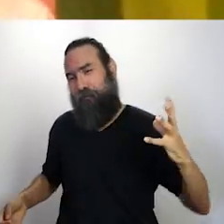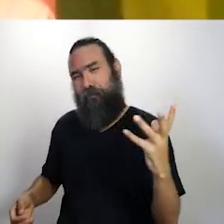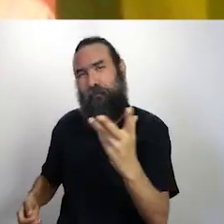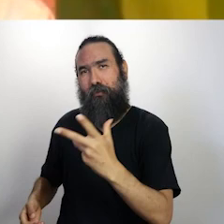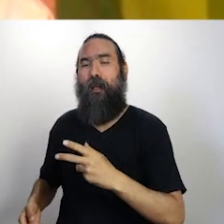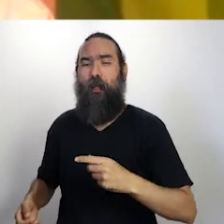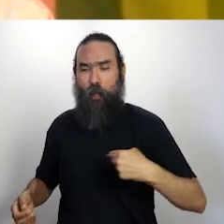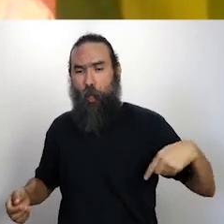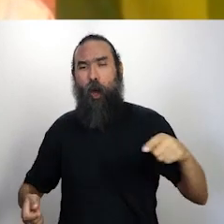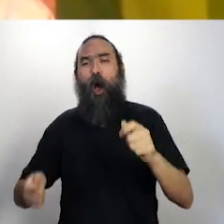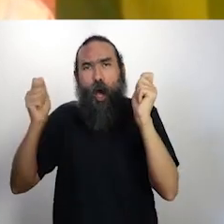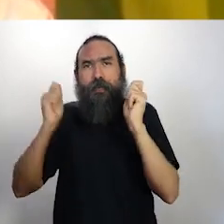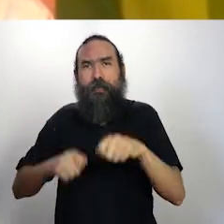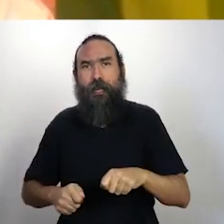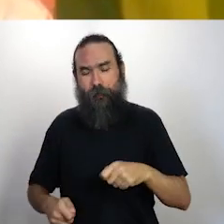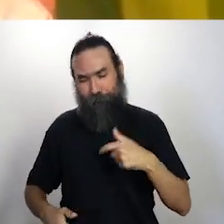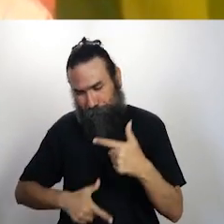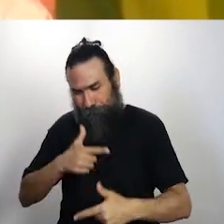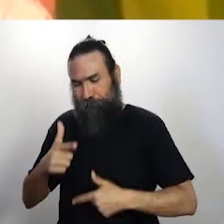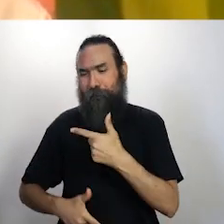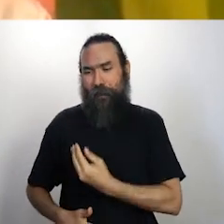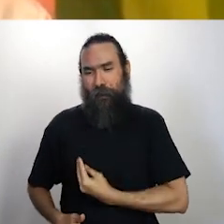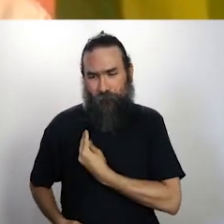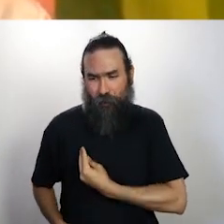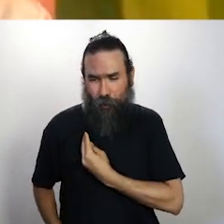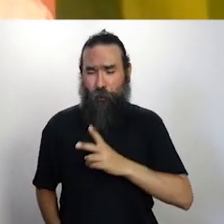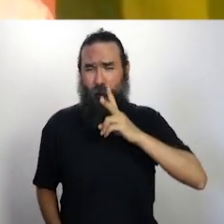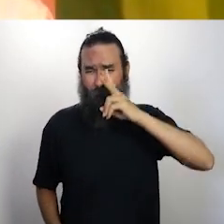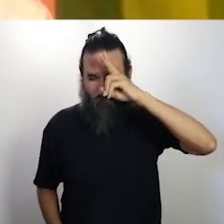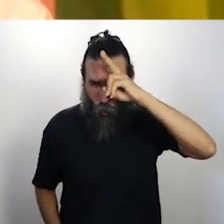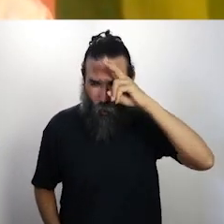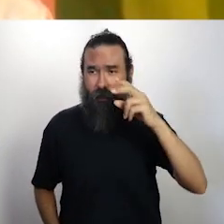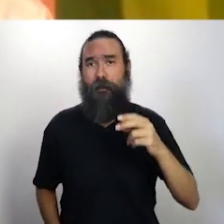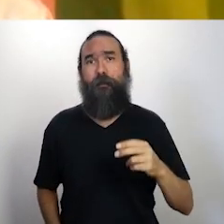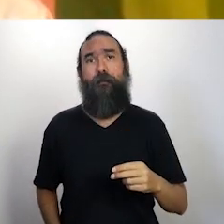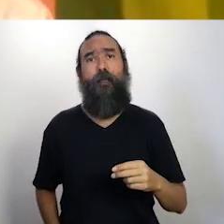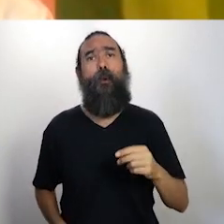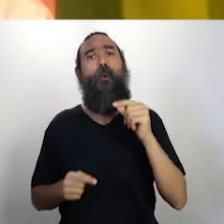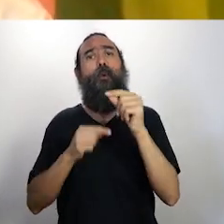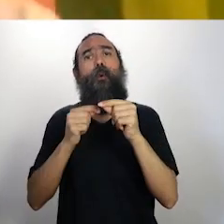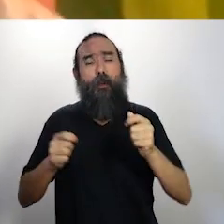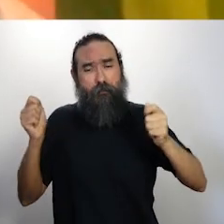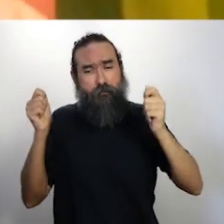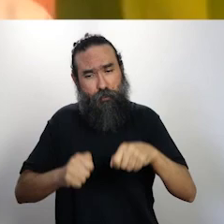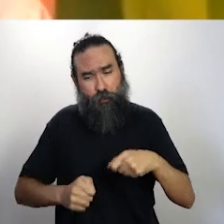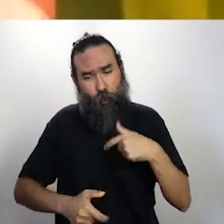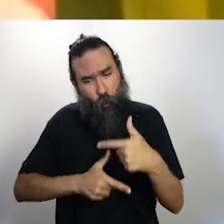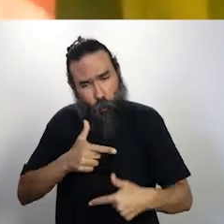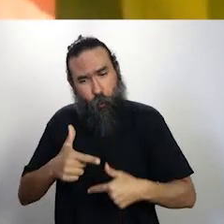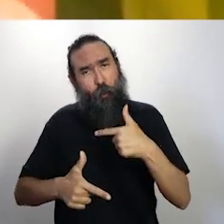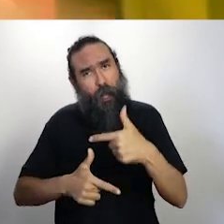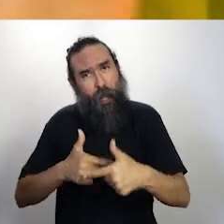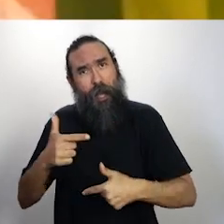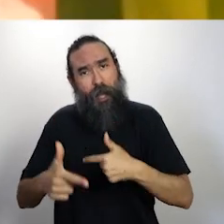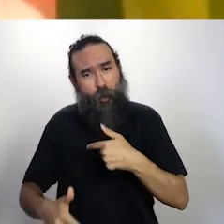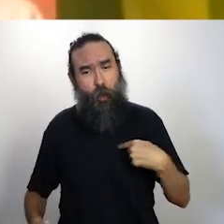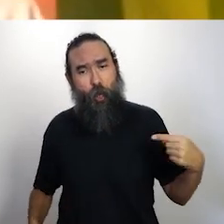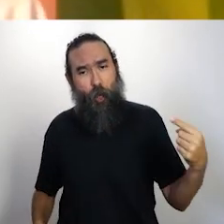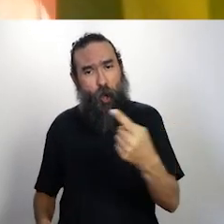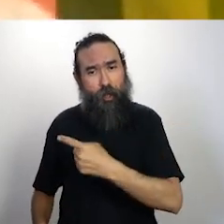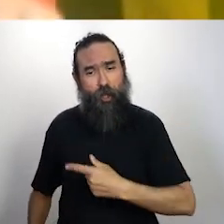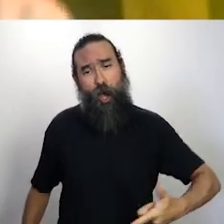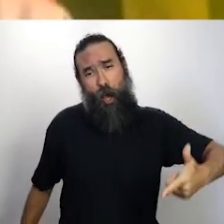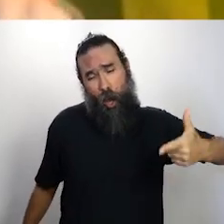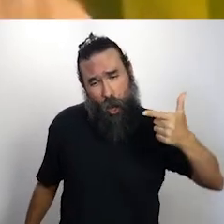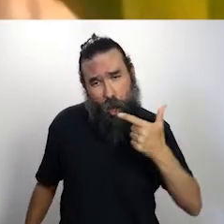gente vai retomar por isso que a gente vai continuar vivo e forte e lutando para que assim que a gente vai